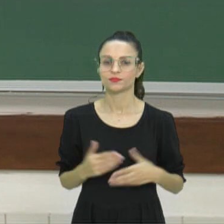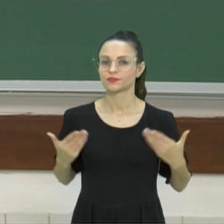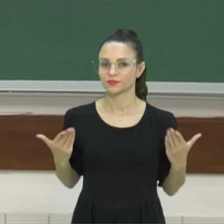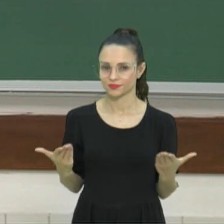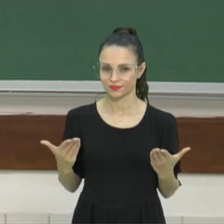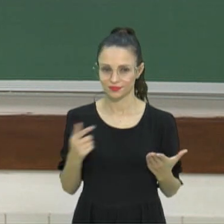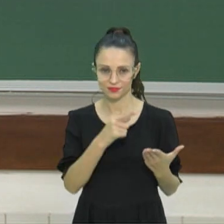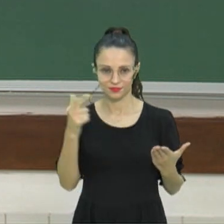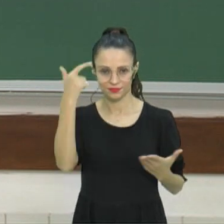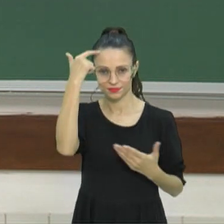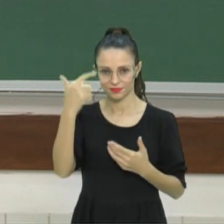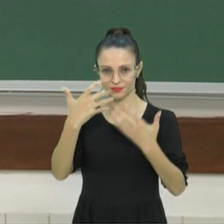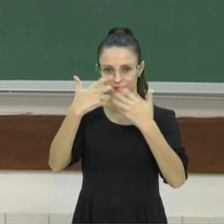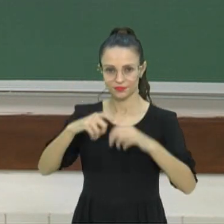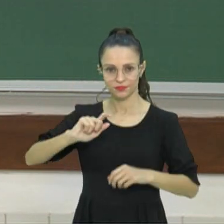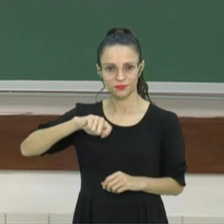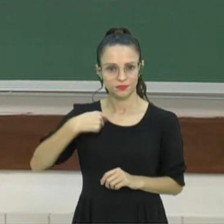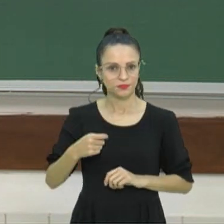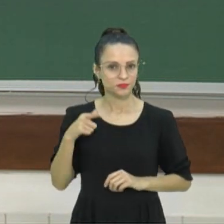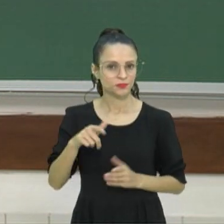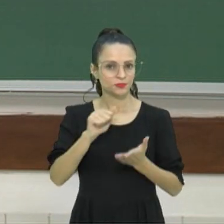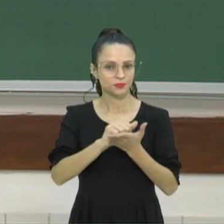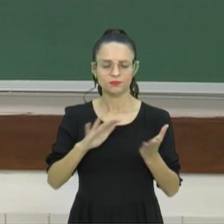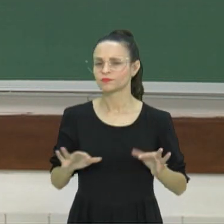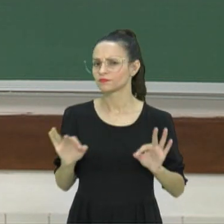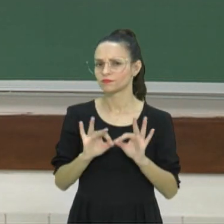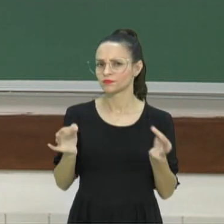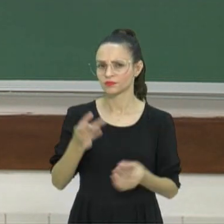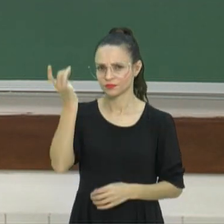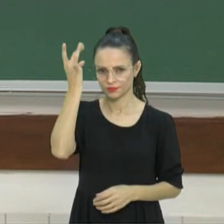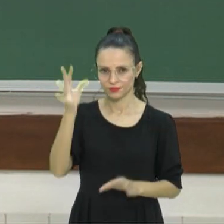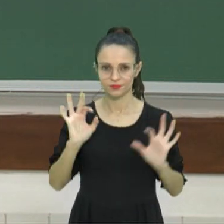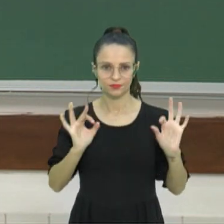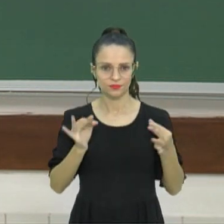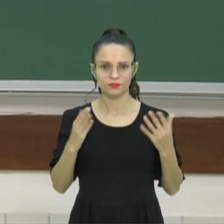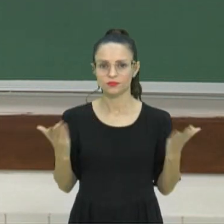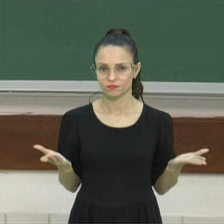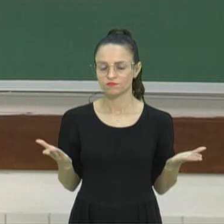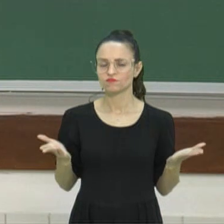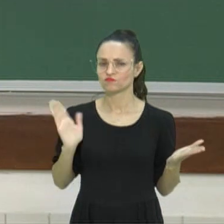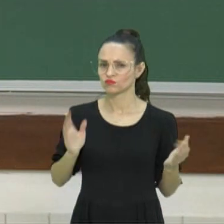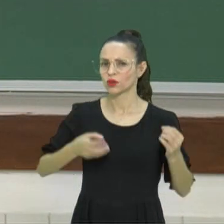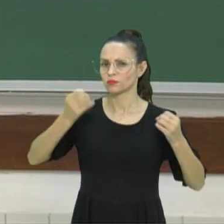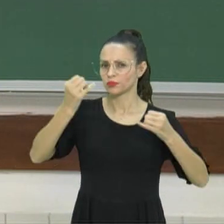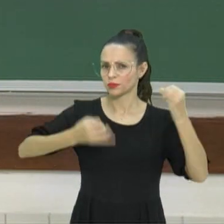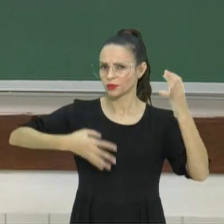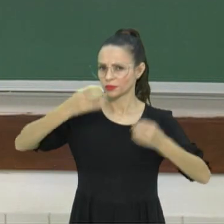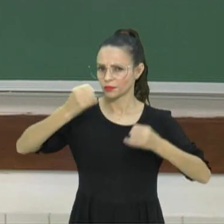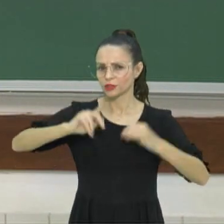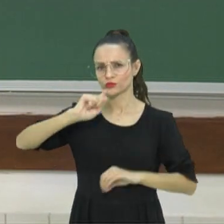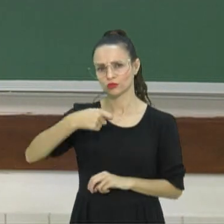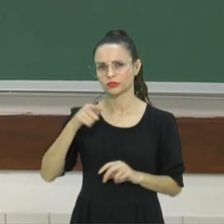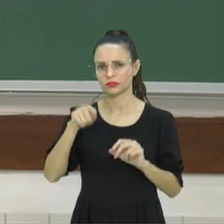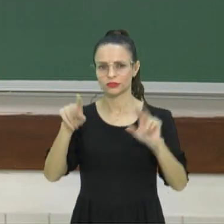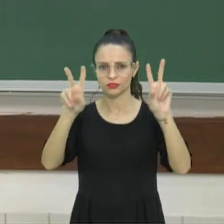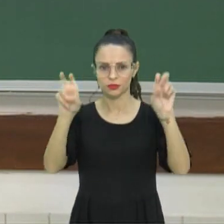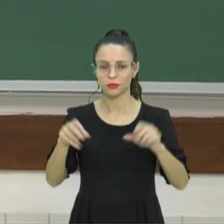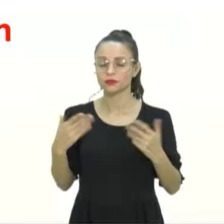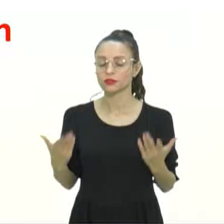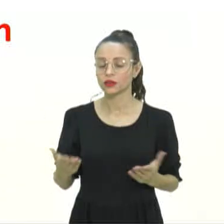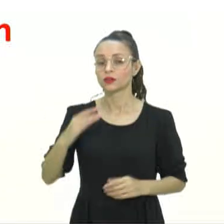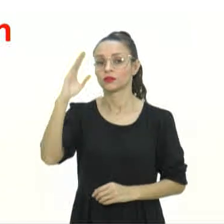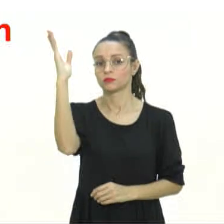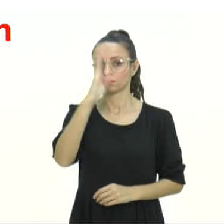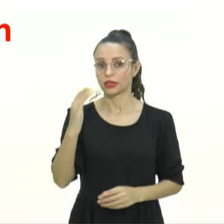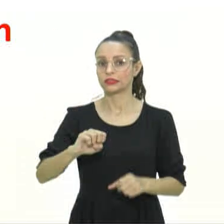E aí, pessoal, pensaram essa questão? Simples também, não é? Visto o quanto nós já falamos sobre isso. Por conta do Brasil, então,